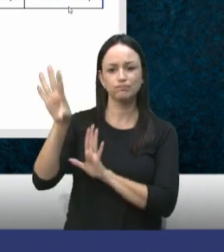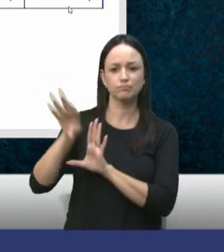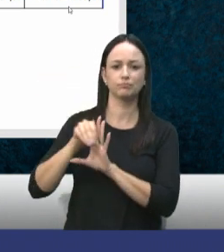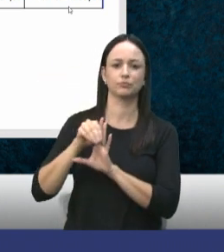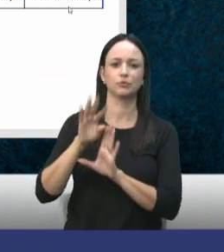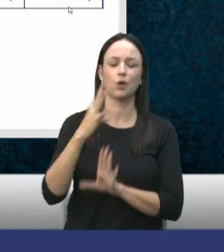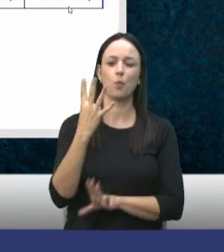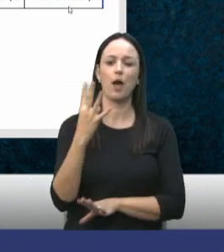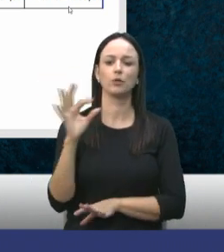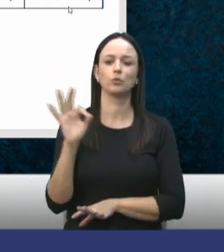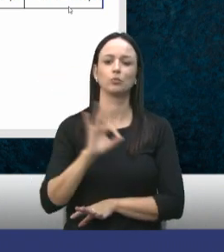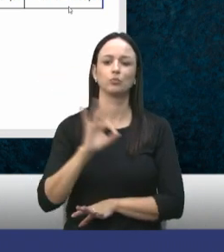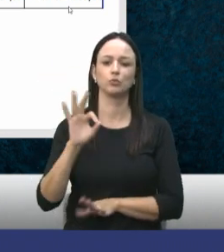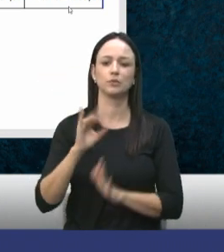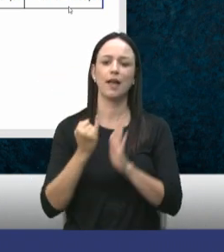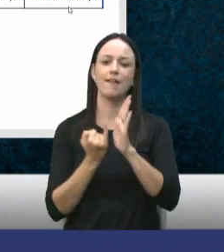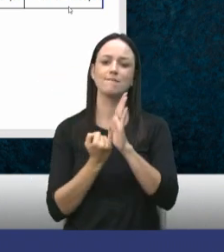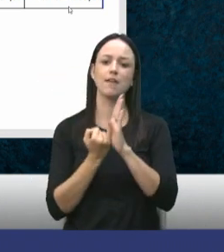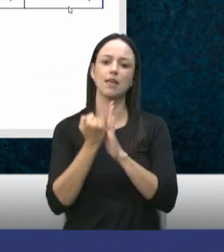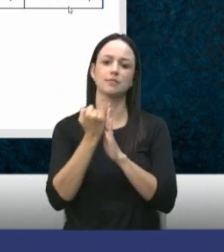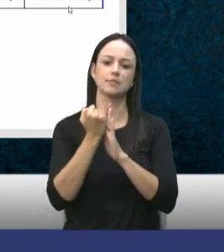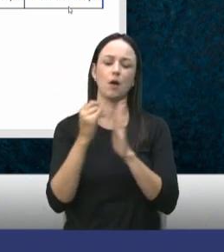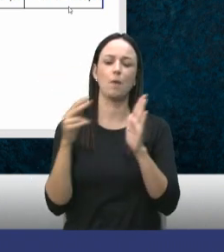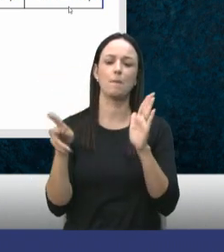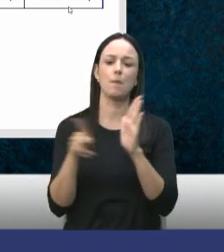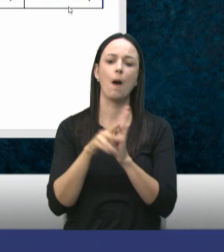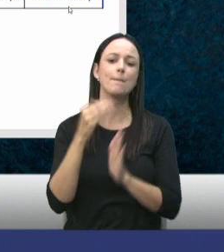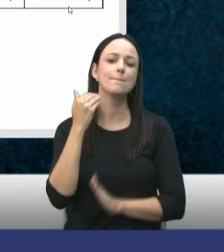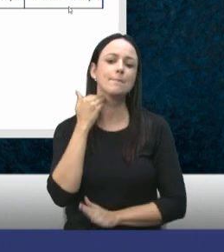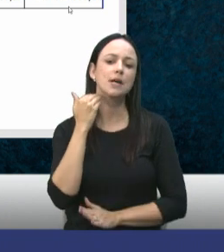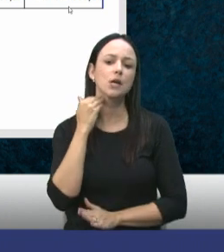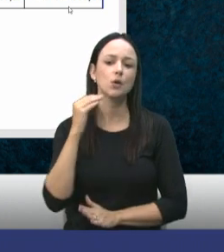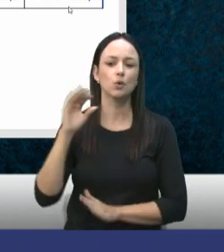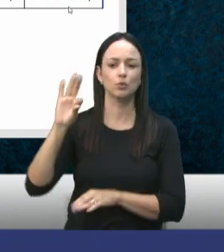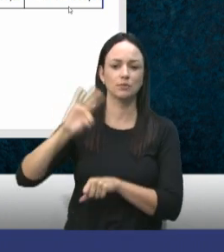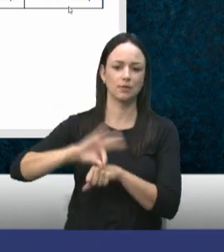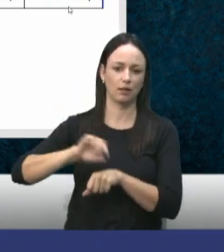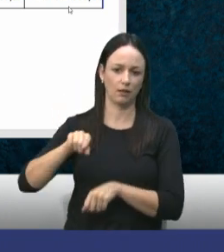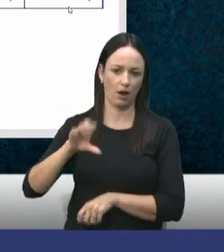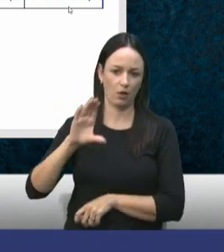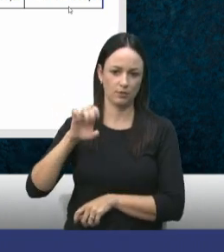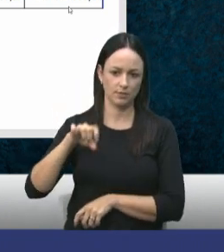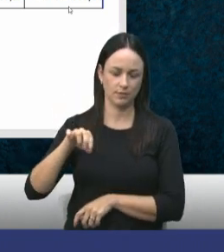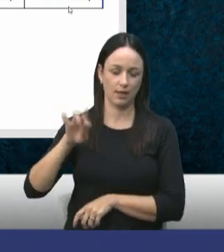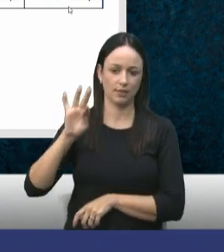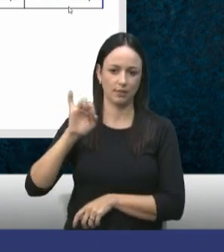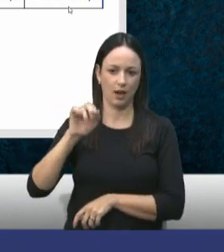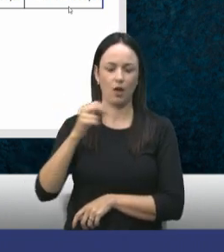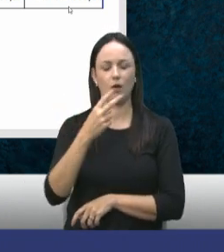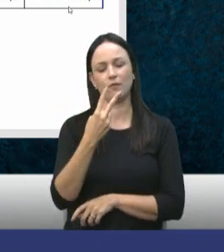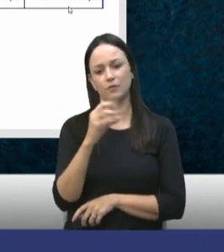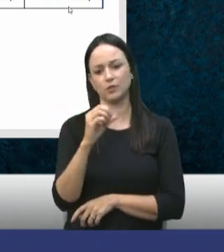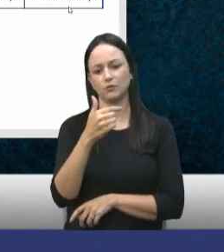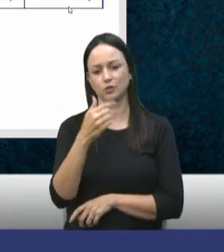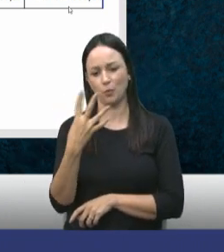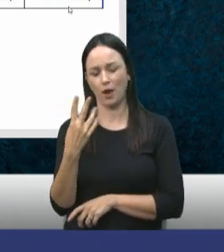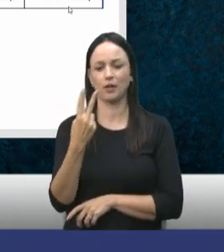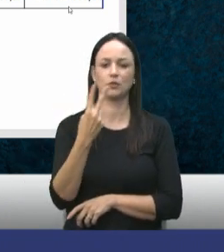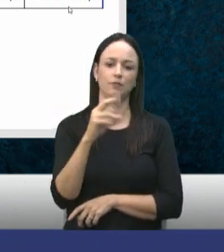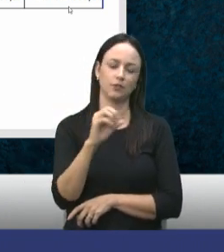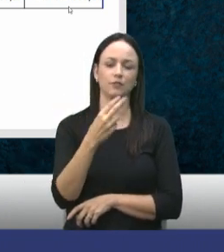que seria a inflação aplicada pelo Banco Central para esse ano de 2024 e